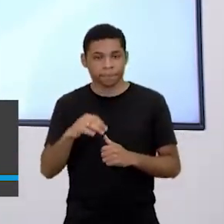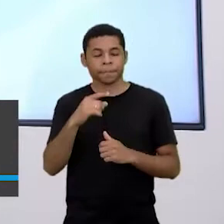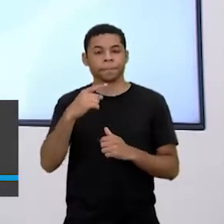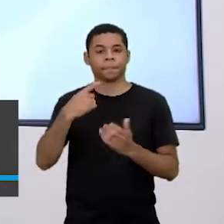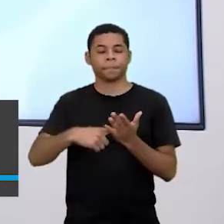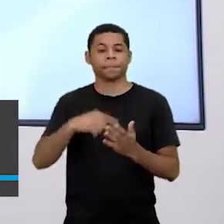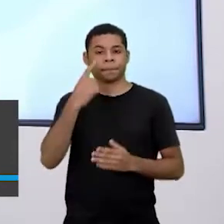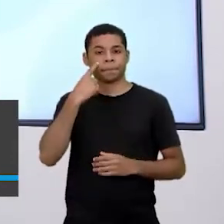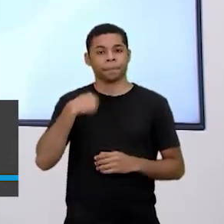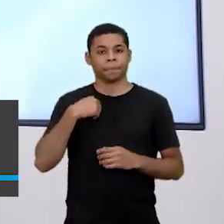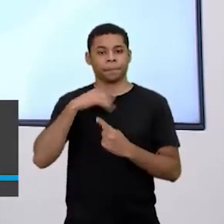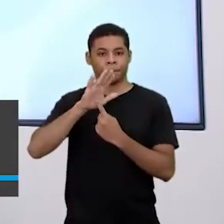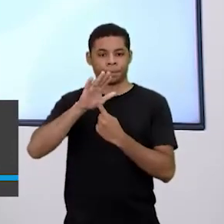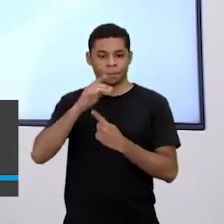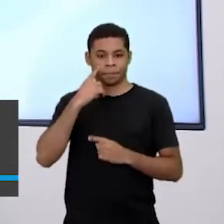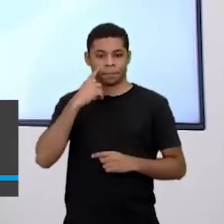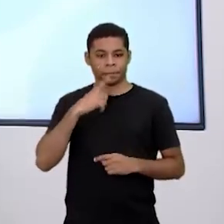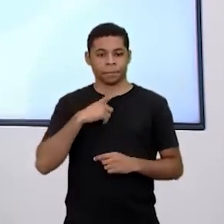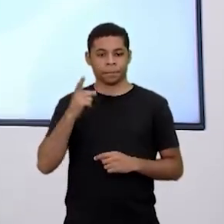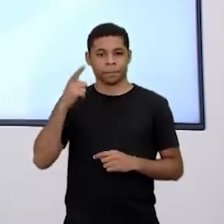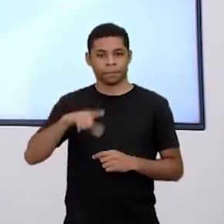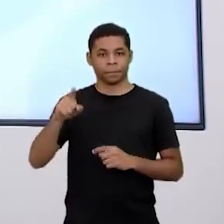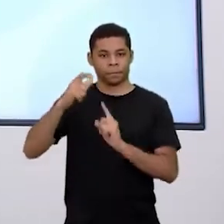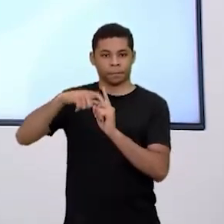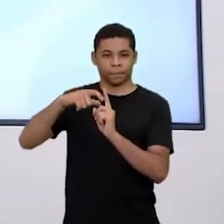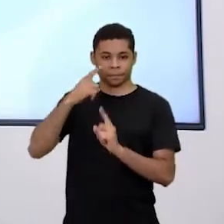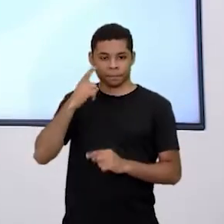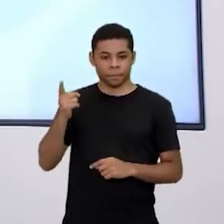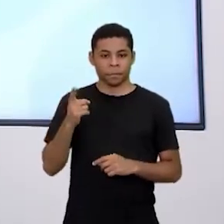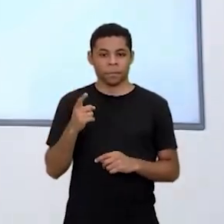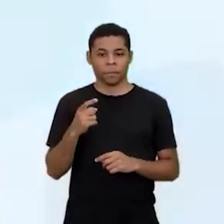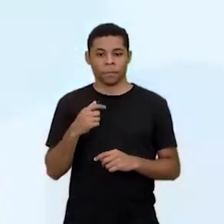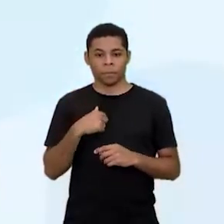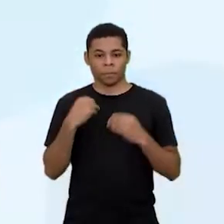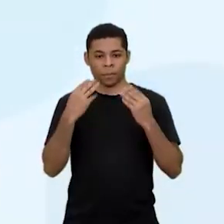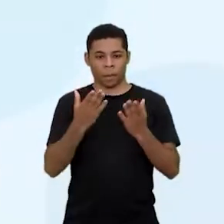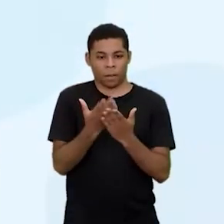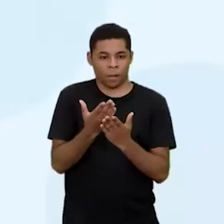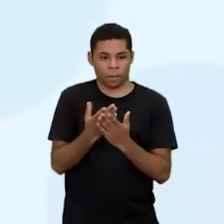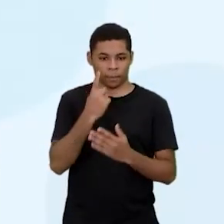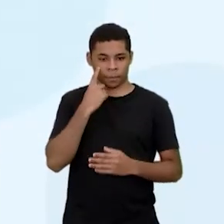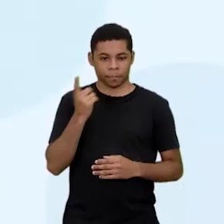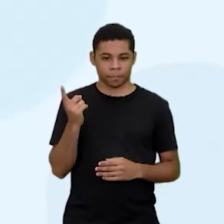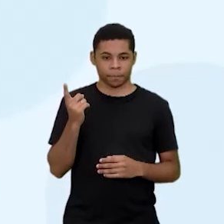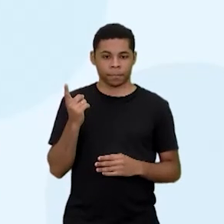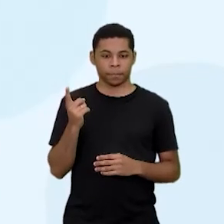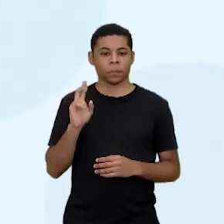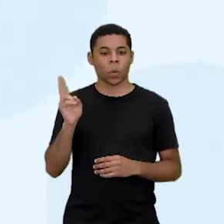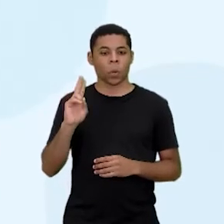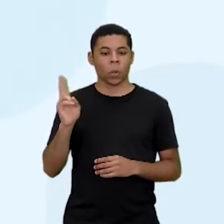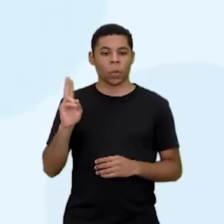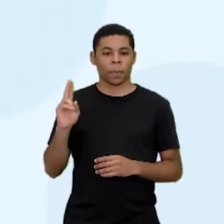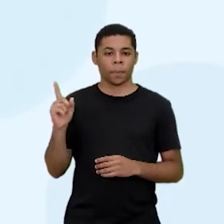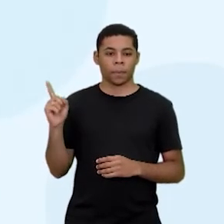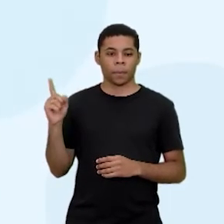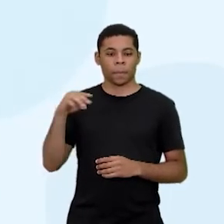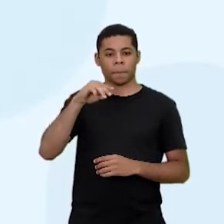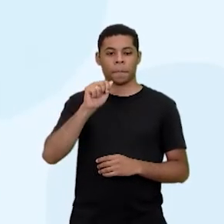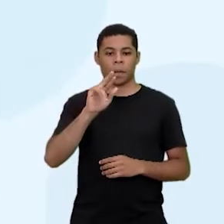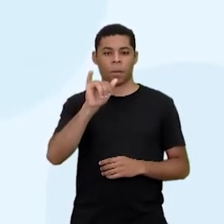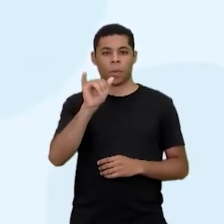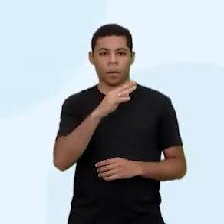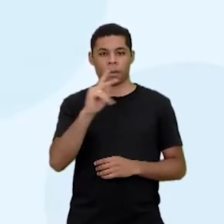para aqui, eu mostrei aqui para vocês também essa personagem que eu criei aqui para a aula, né? Que eu dei esse nome aí, Mary Help. E